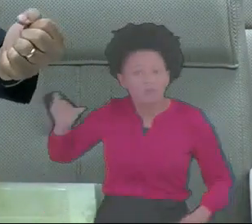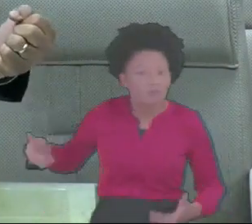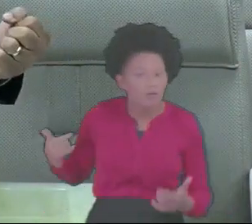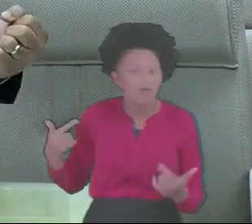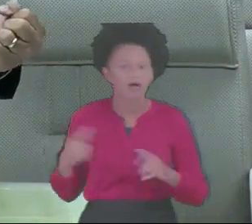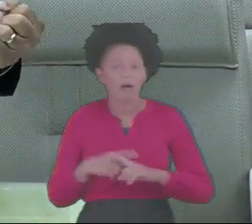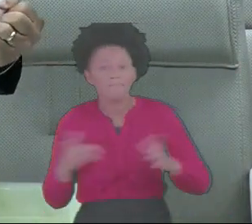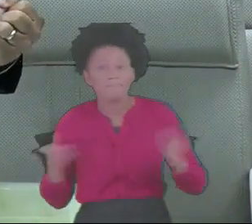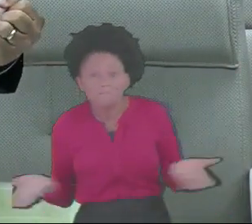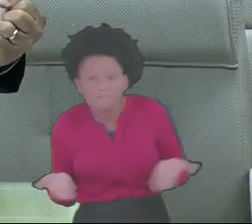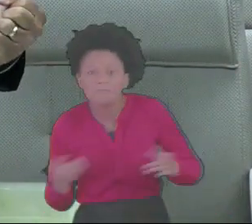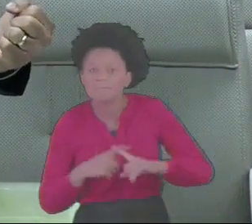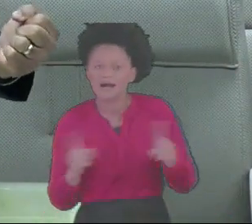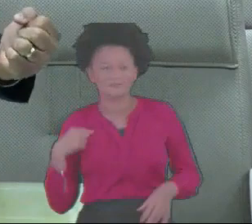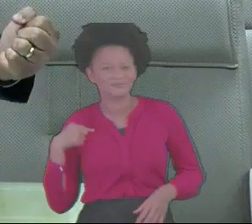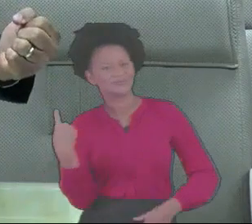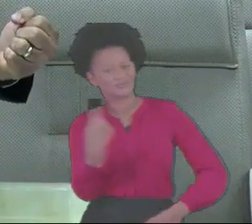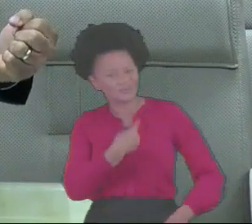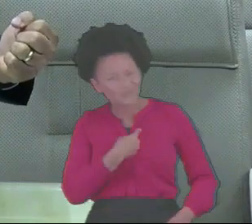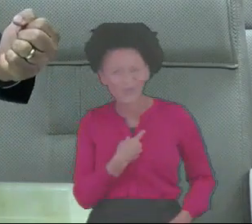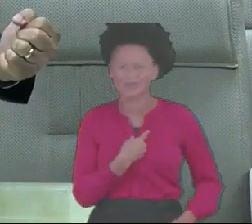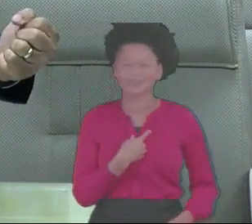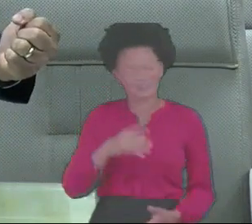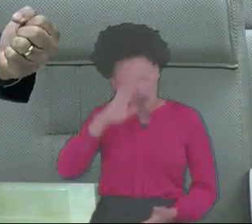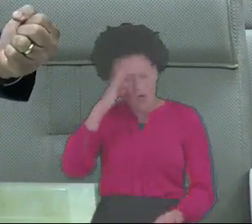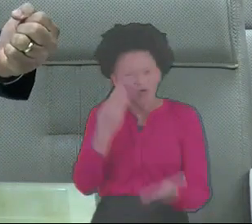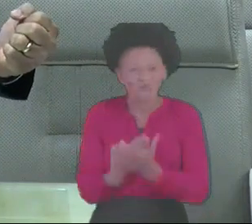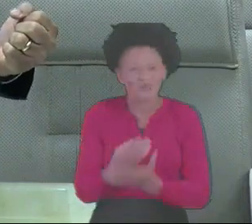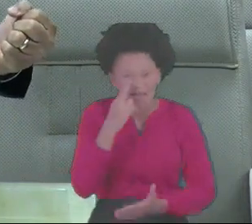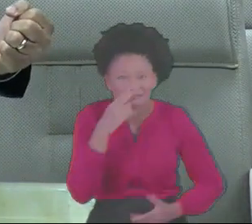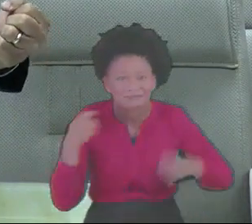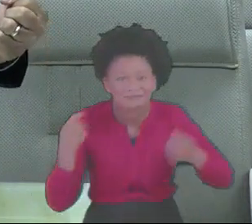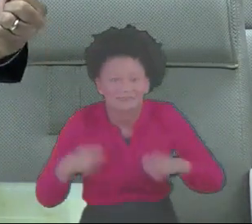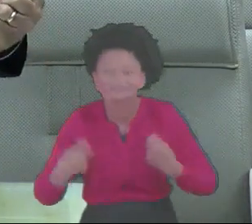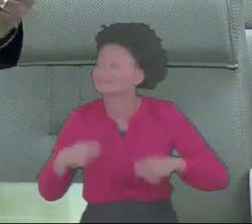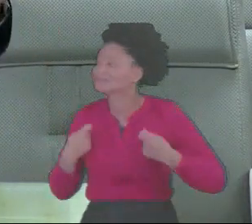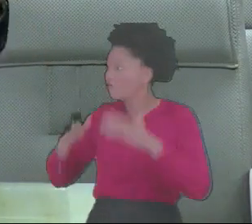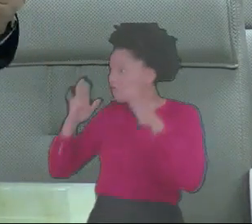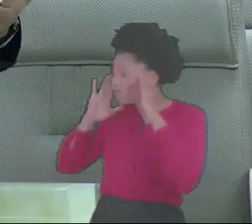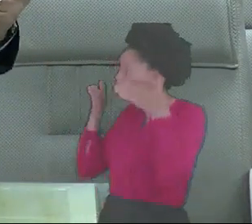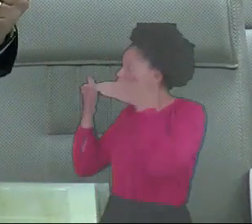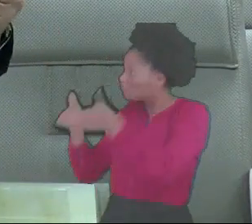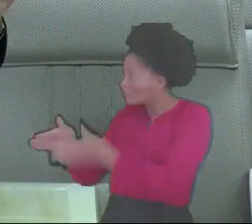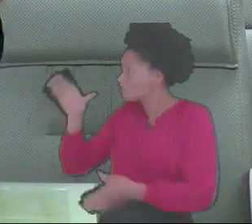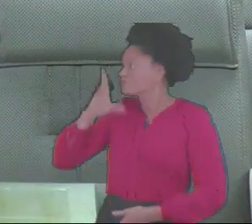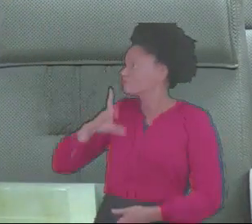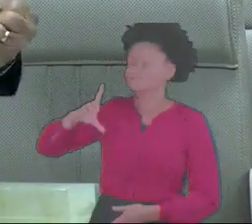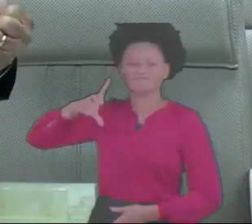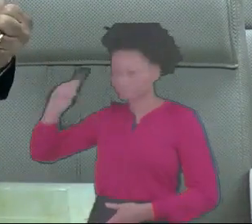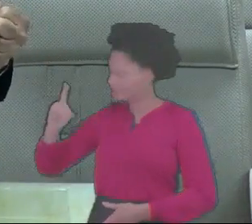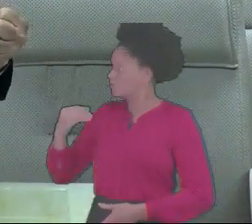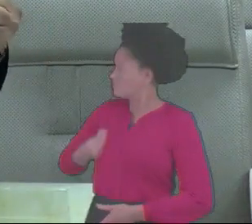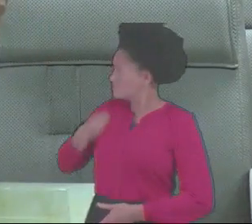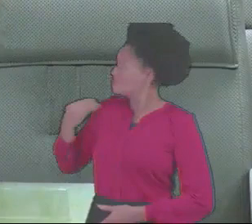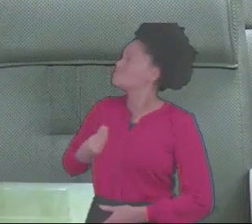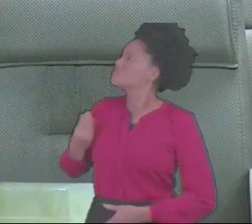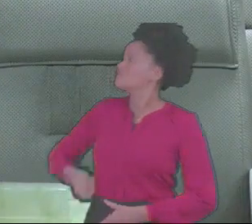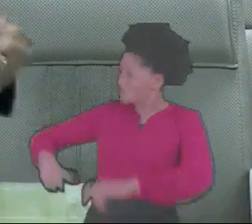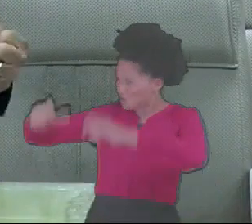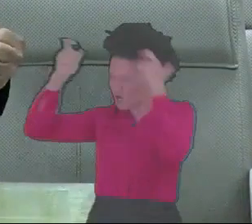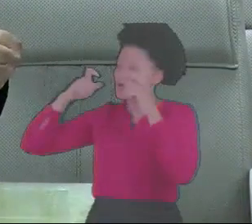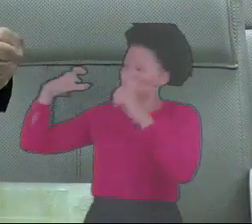mas a nossa confiança nesta noite está depositada naquele que vive naquela carreira naquela